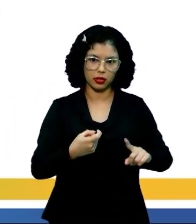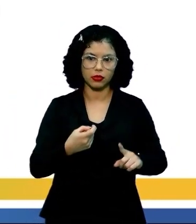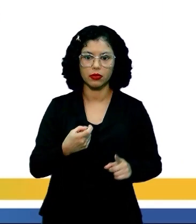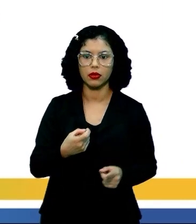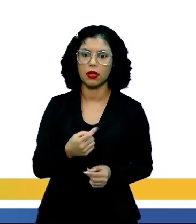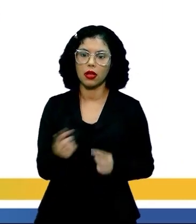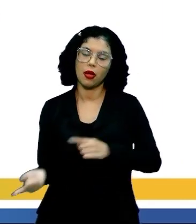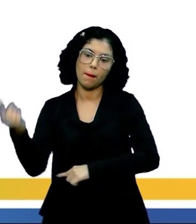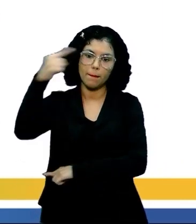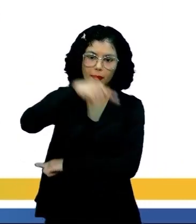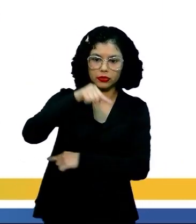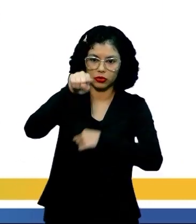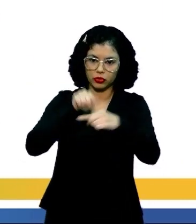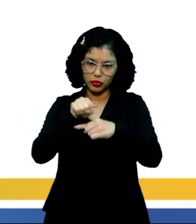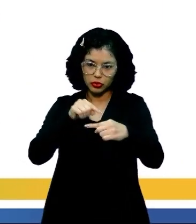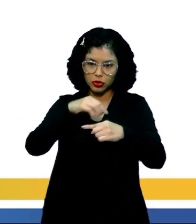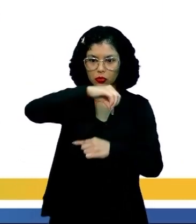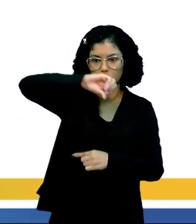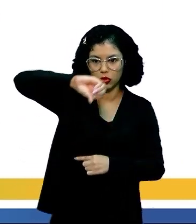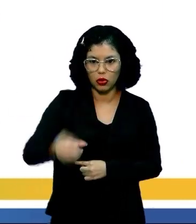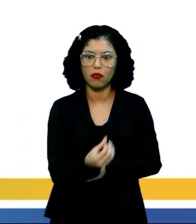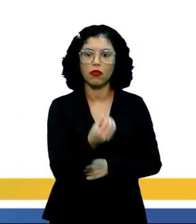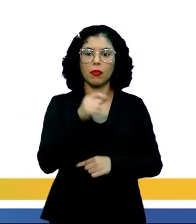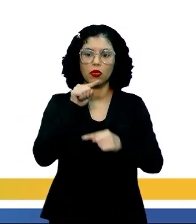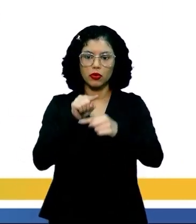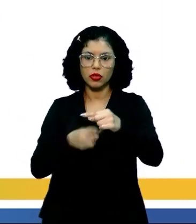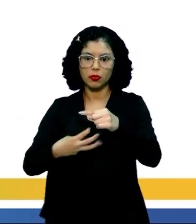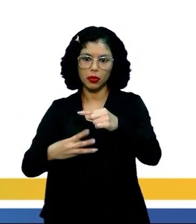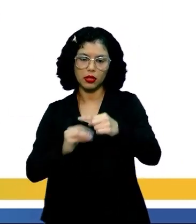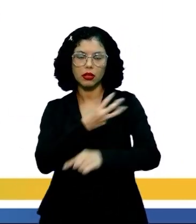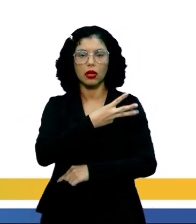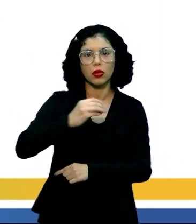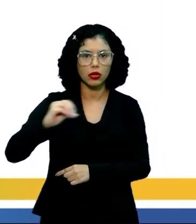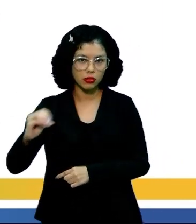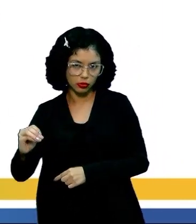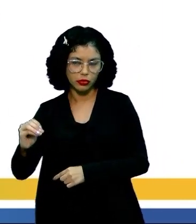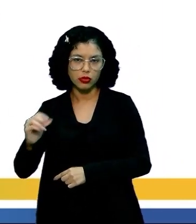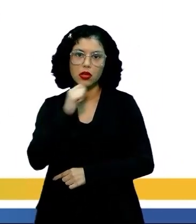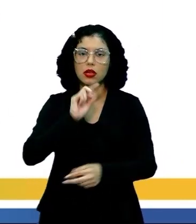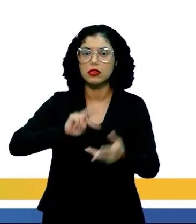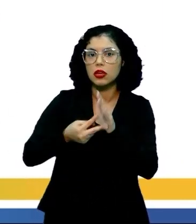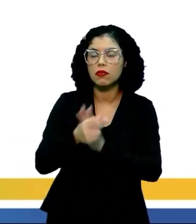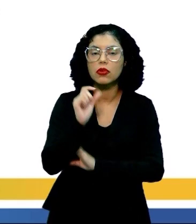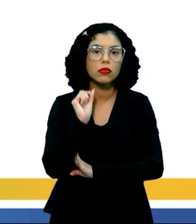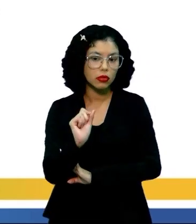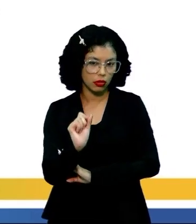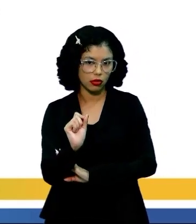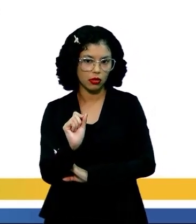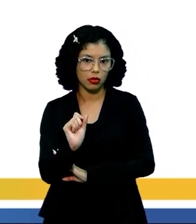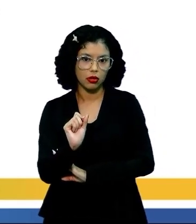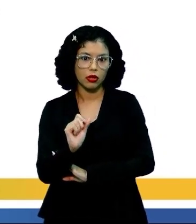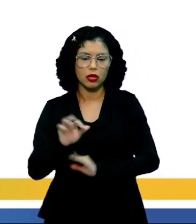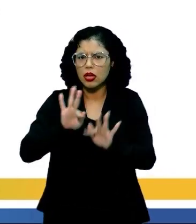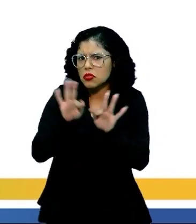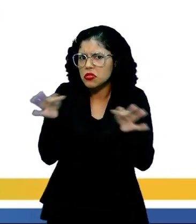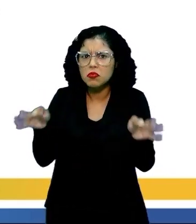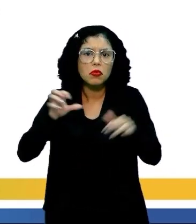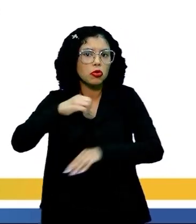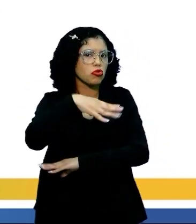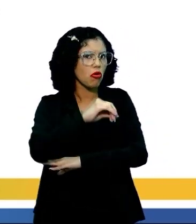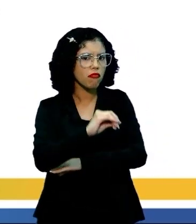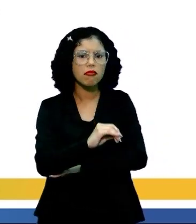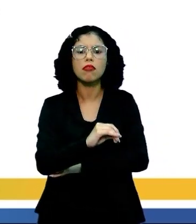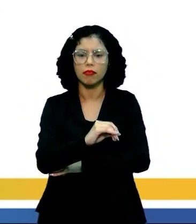multiplicando passa dividindo, e ao dividir eu encontrei 300. Significa que simplesmente